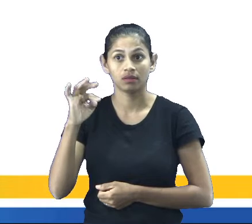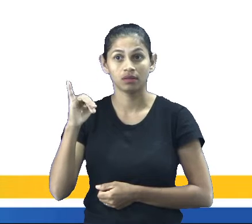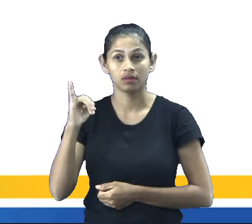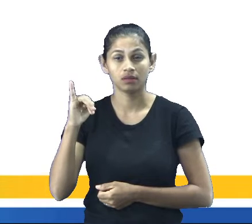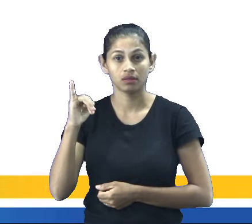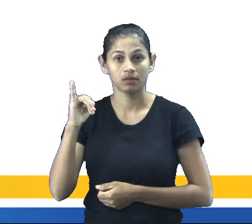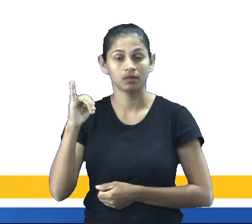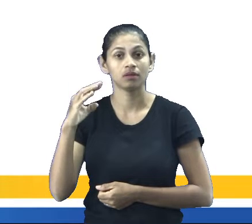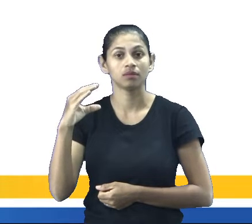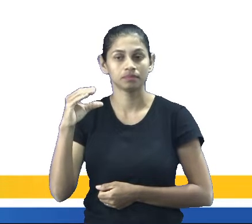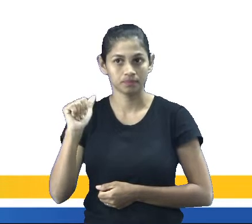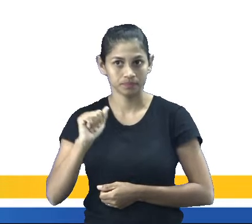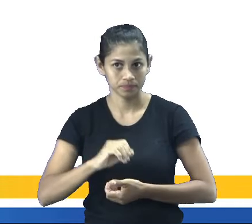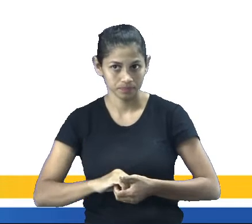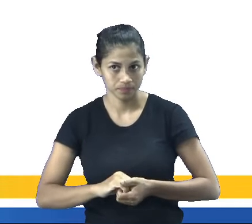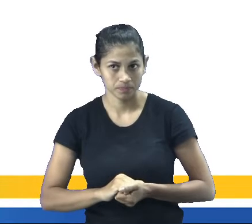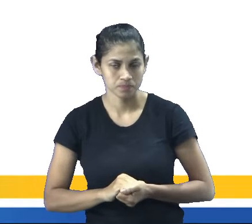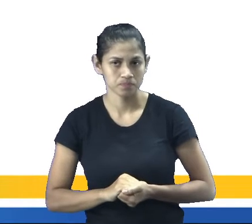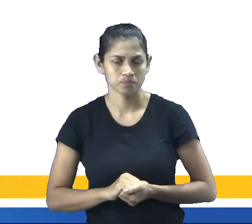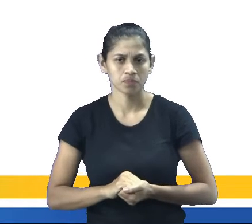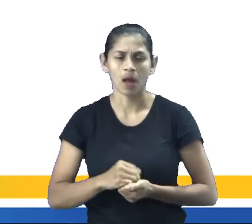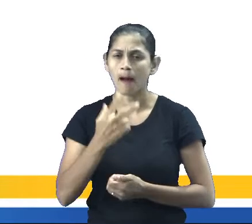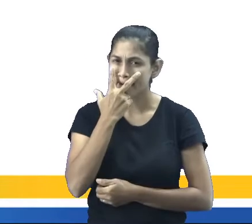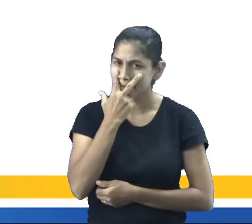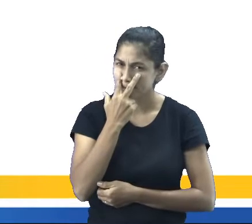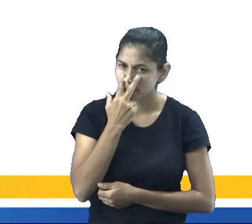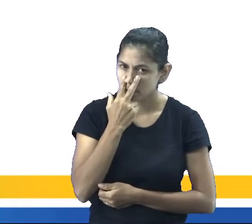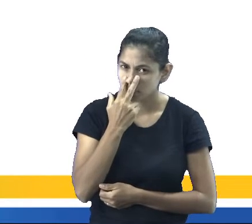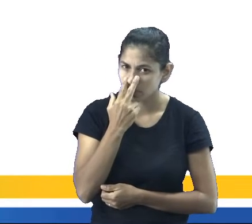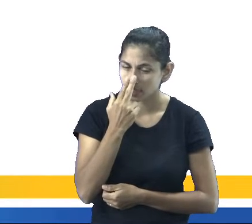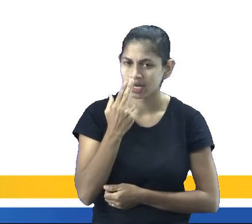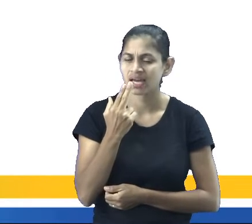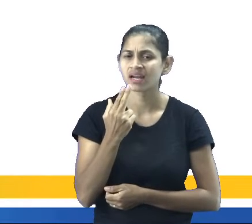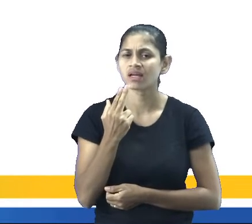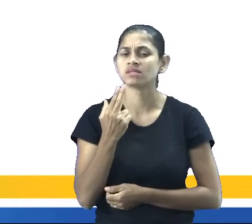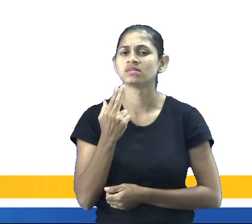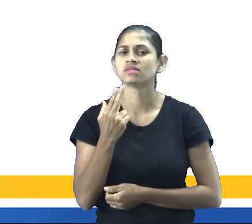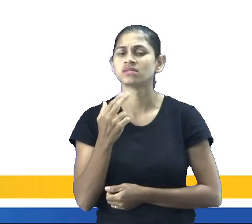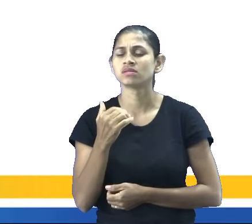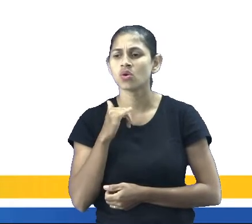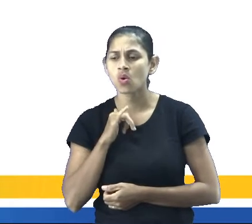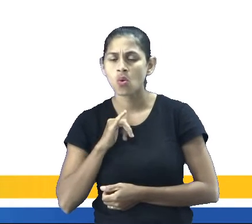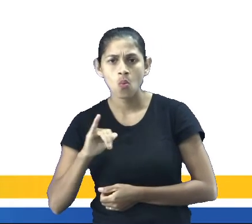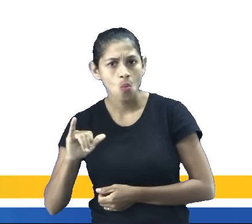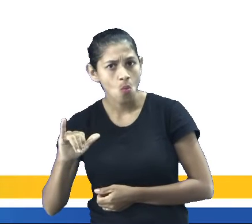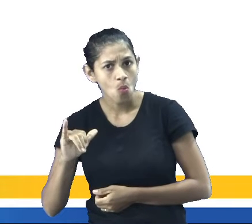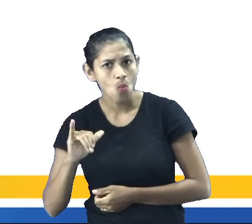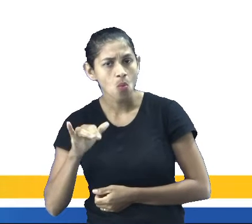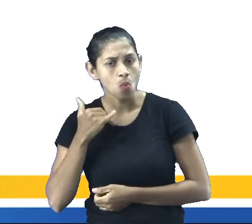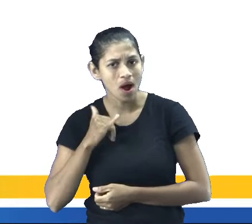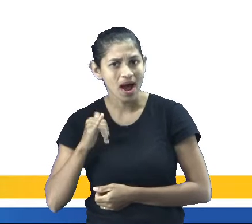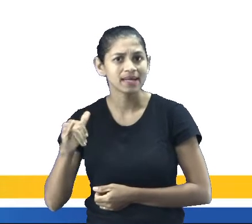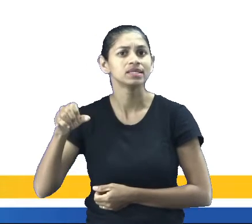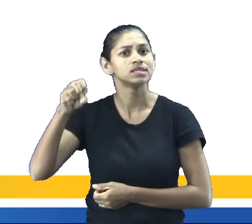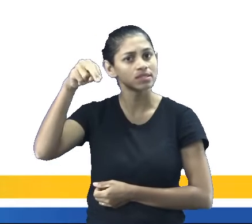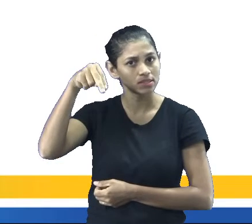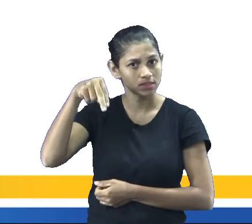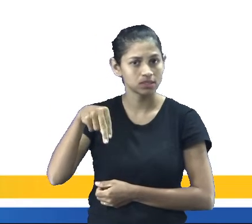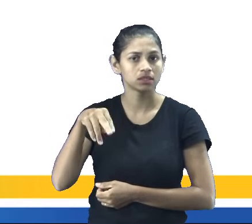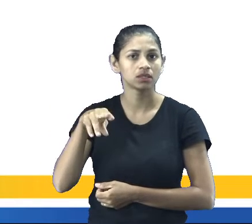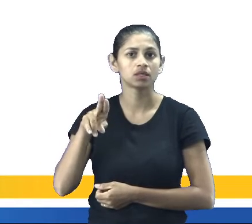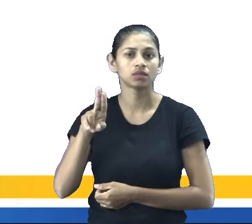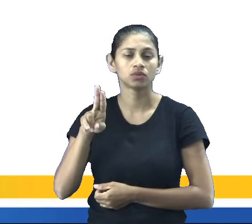muito semelhante ali com o funcionamento da energia nuclear. O que vai mudar, gente, é o tipo